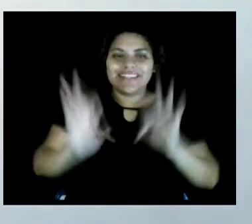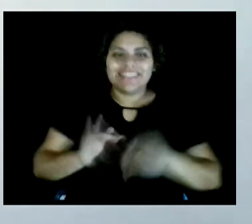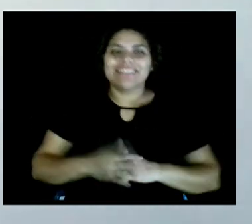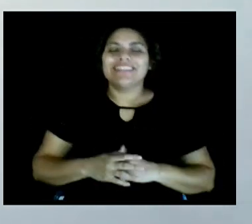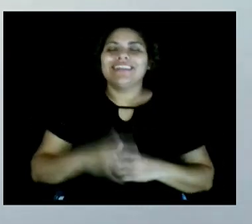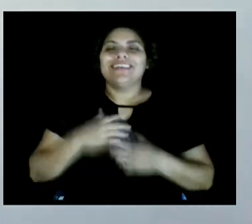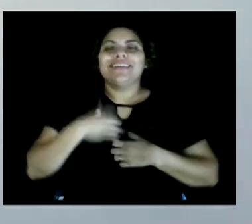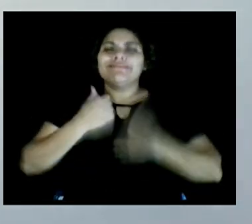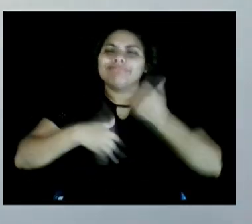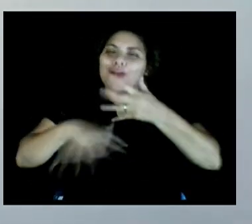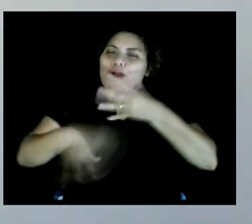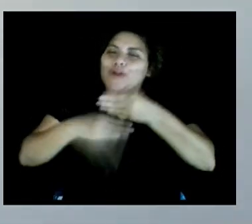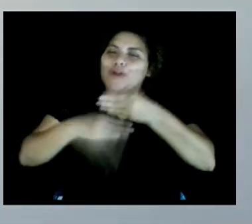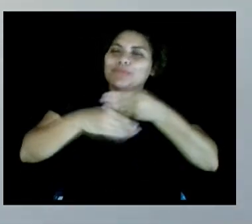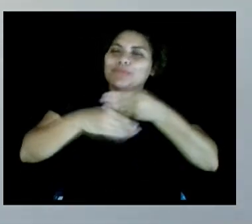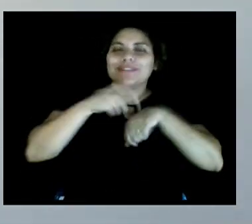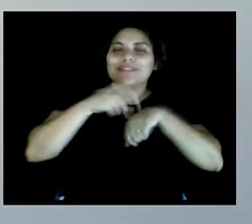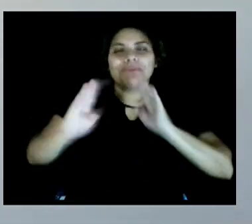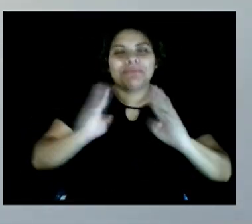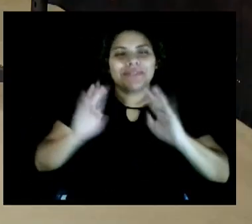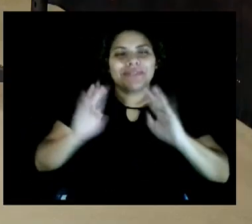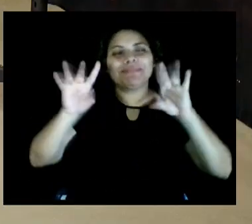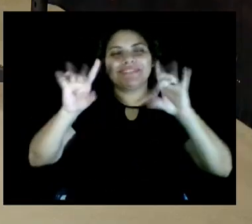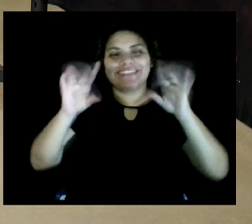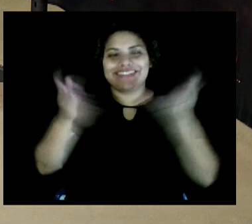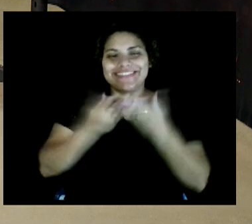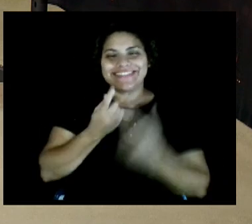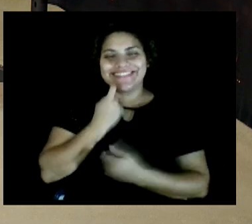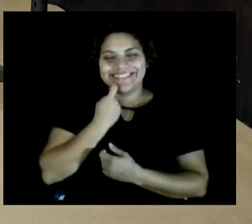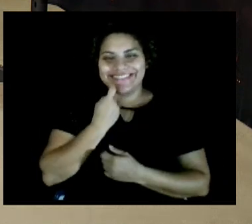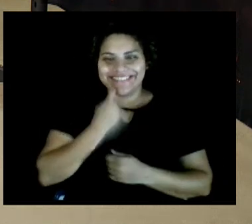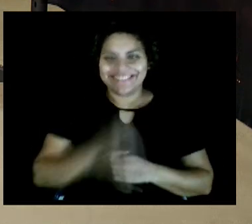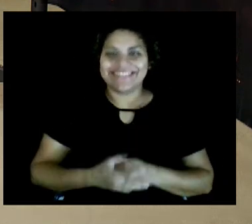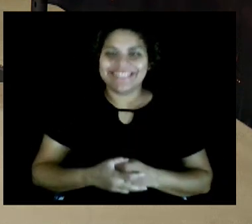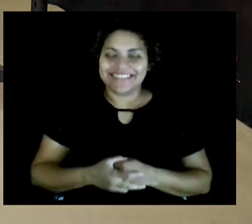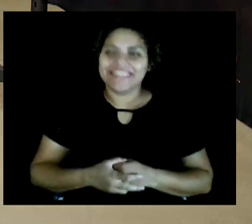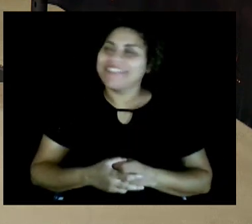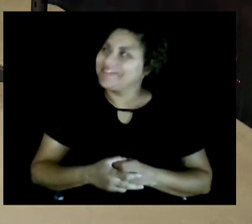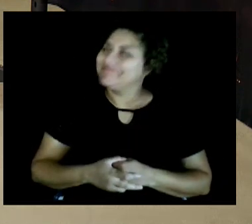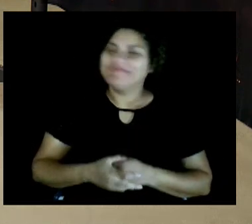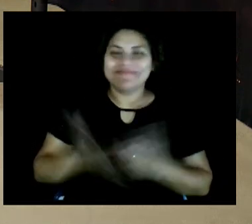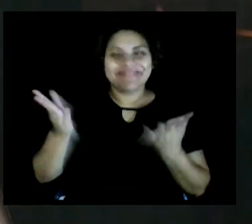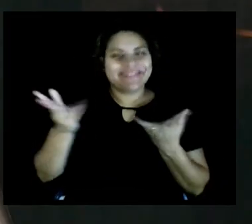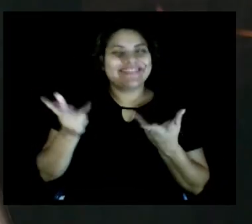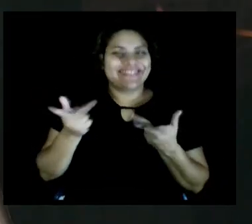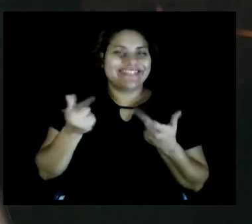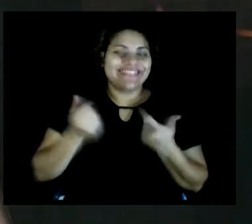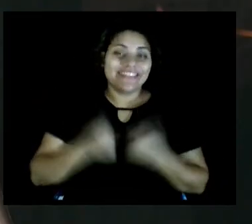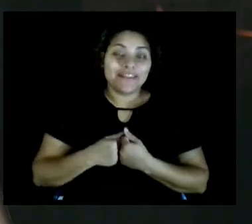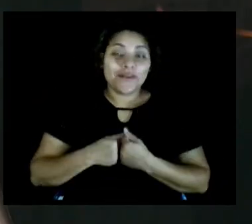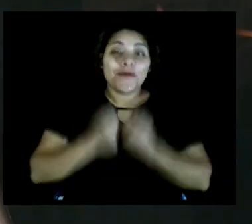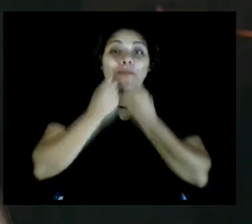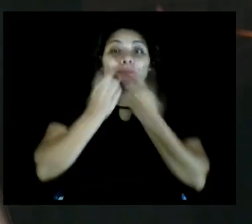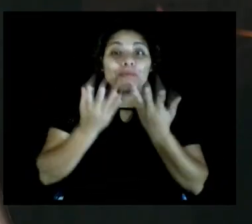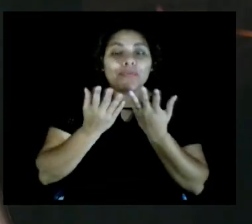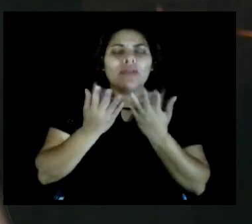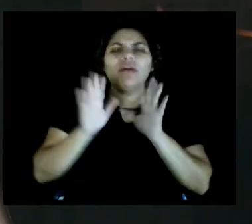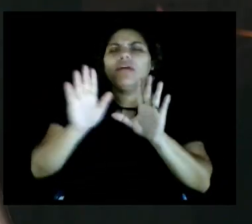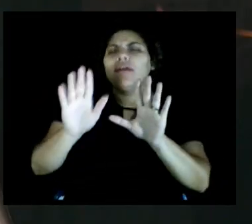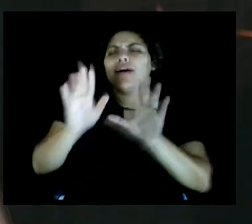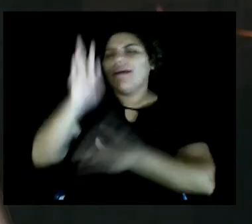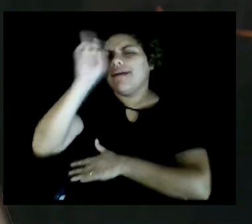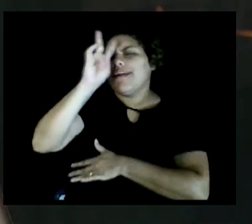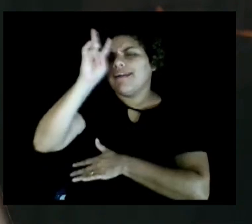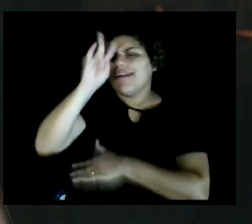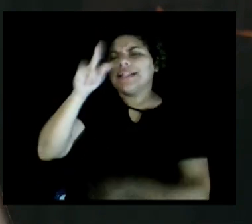nesse momento muito especial nessa sexta-feira. Maravilha! Olha só, gente, nostalgia frequentemente envolve